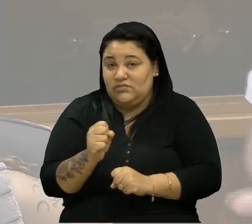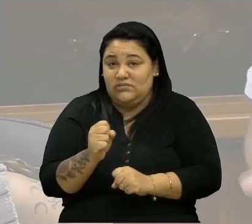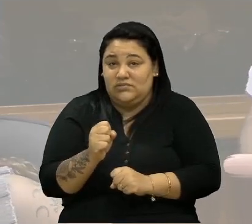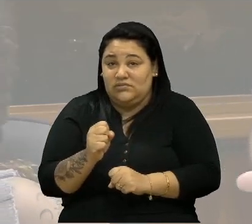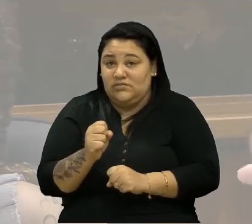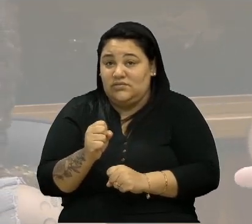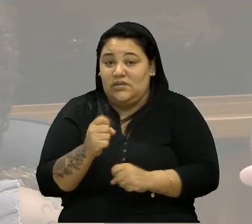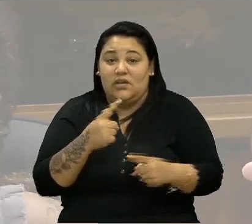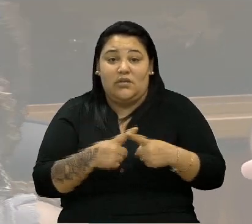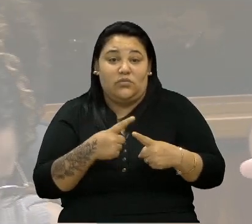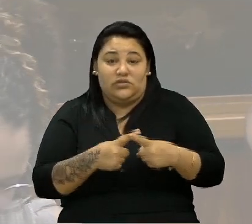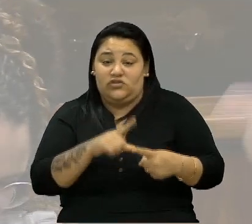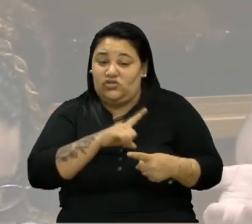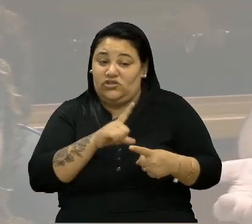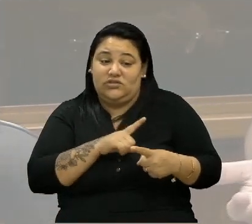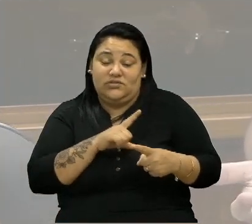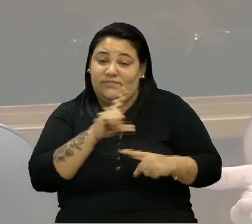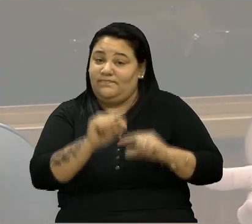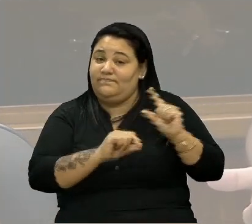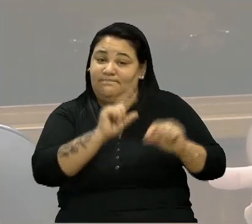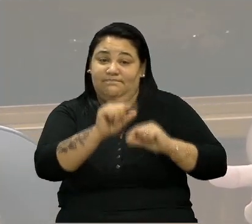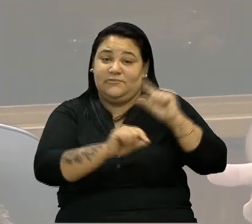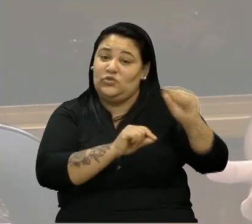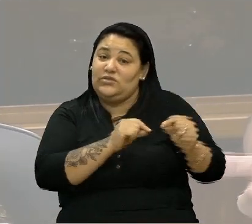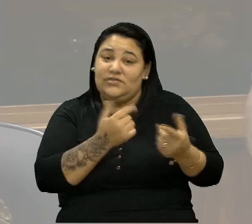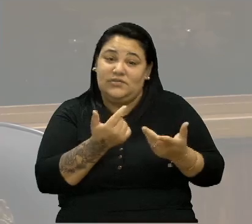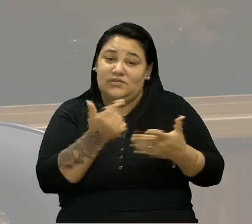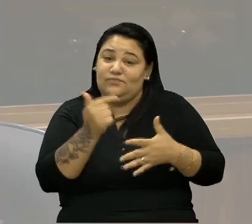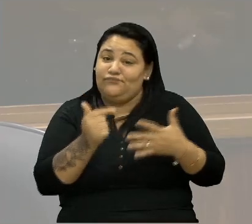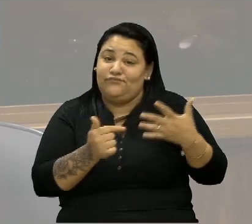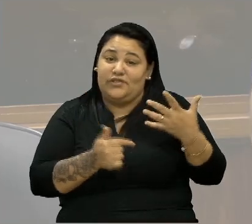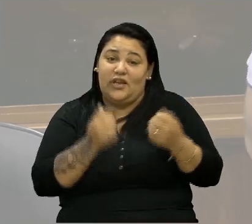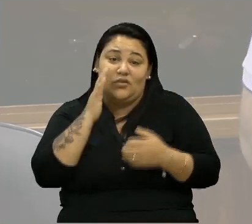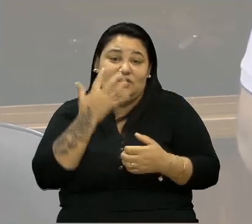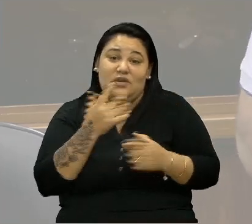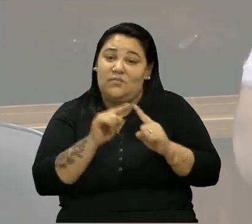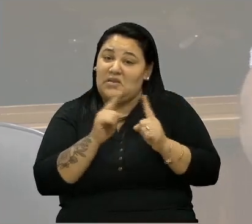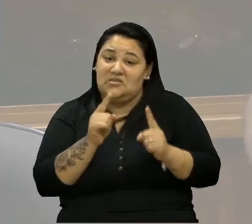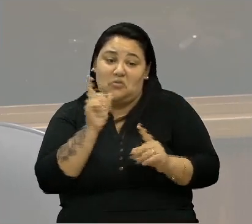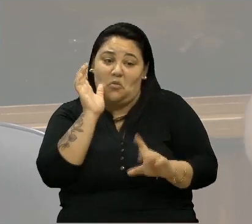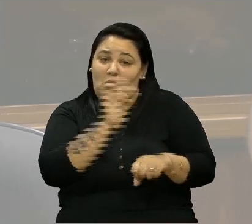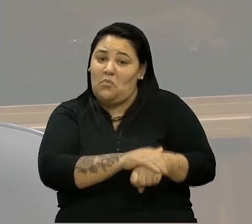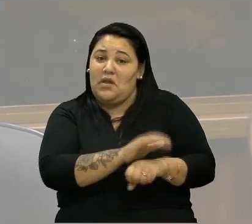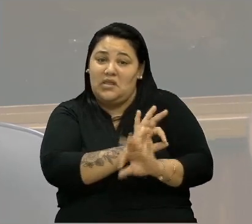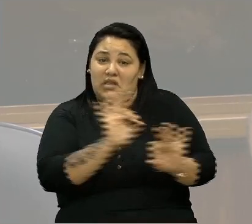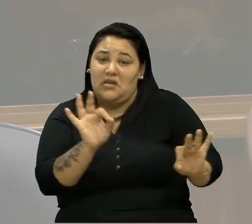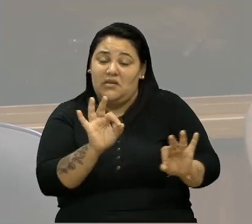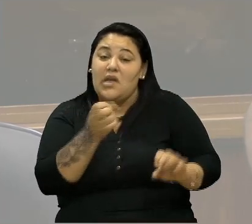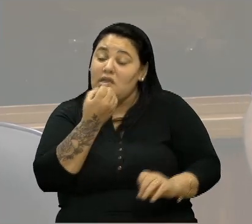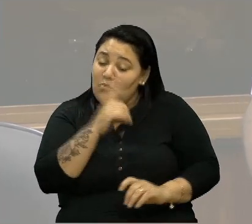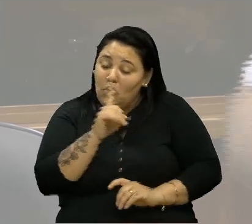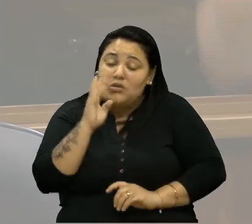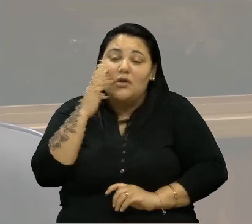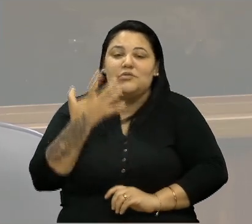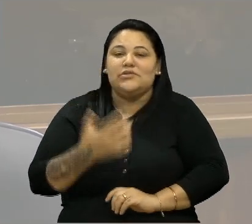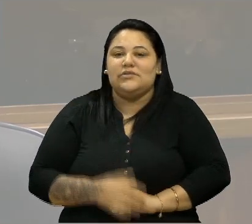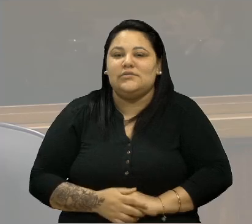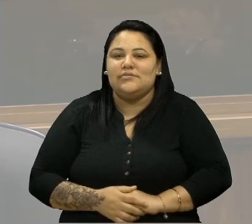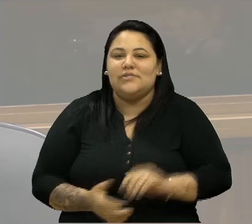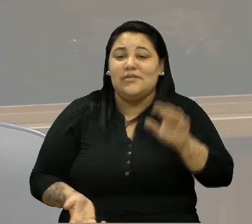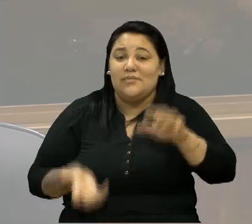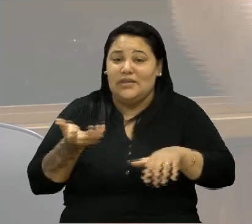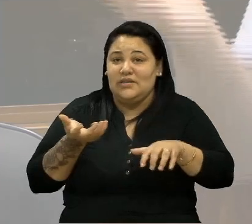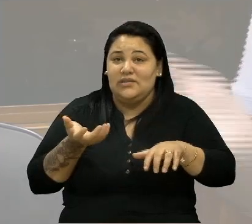era baseado em fatos. Exatamente em fatos. Mas eu não atribuí a ninguém. E que bom que não aconteceu. Em Brasília